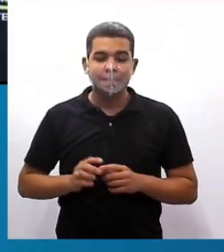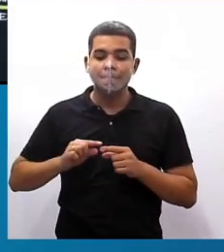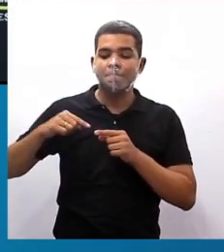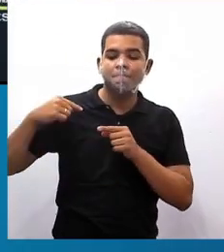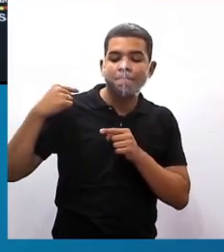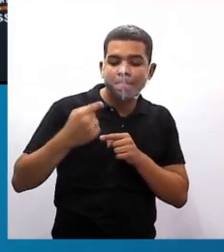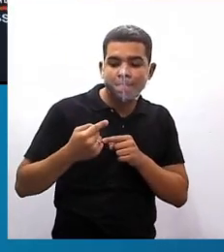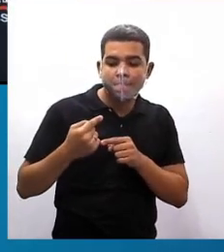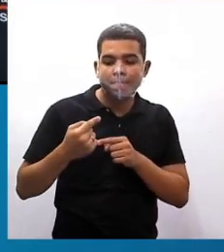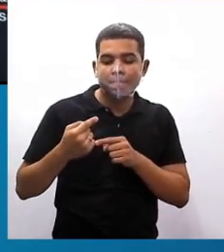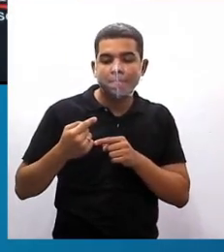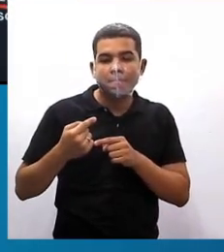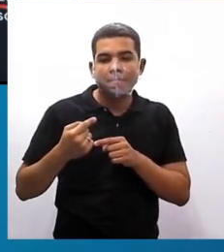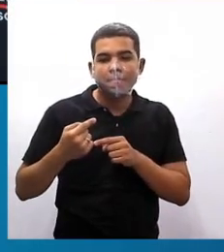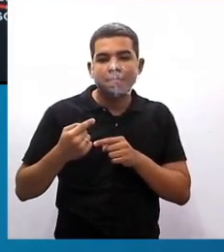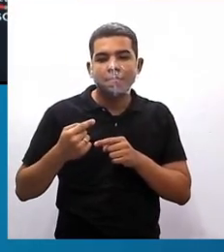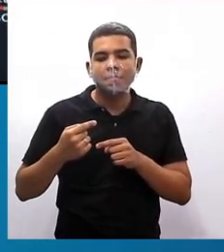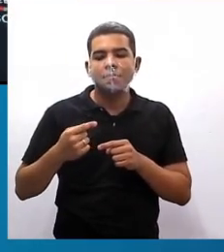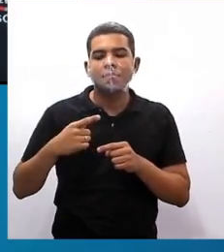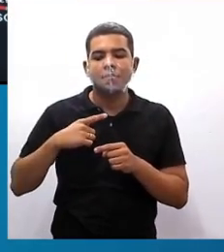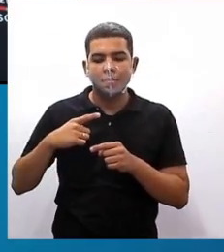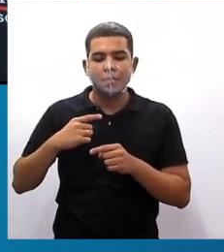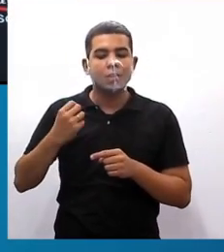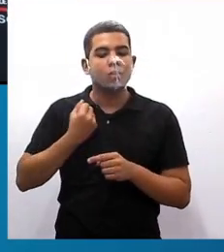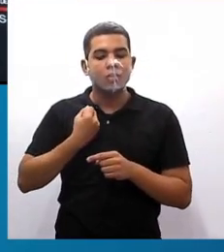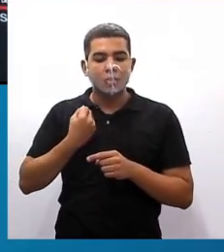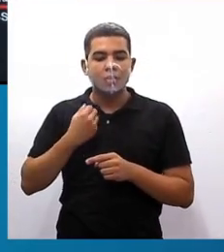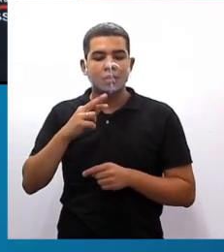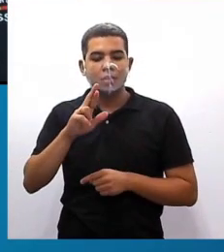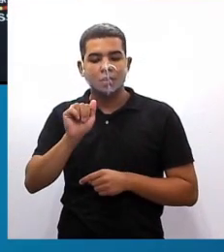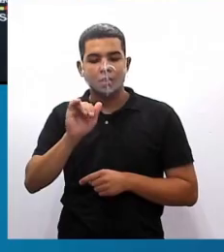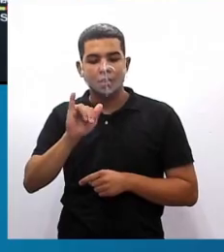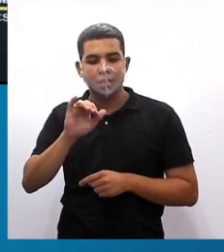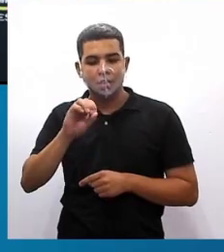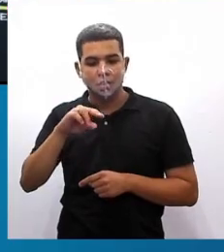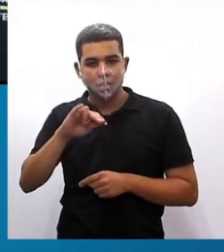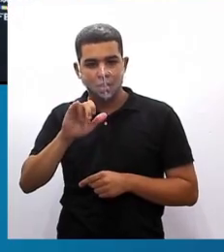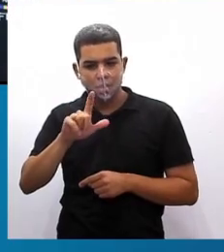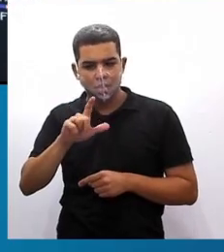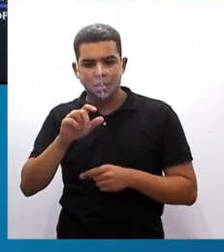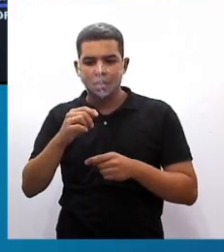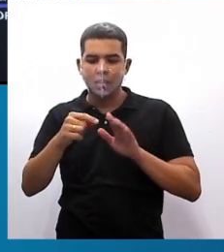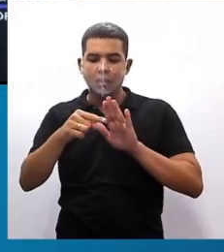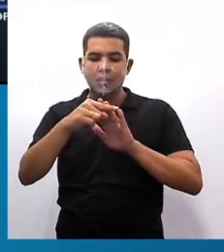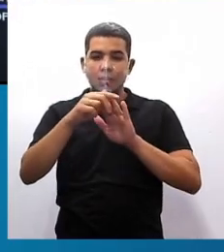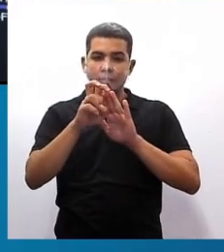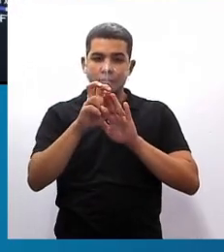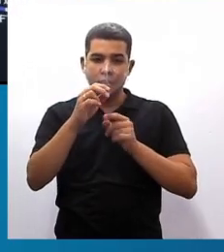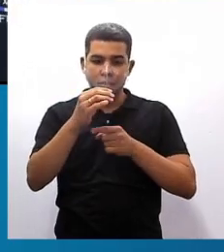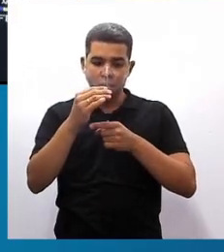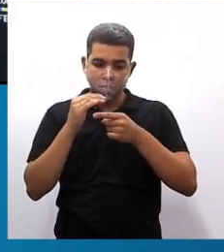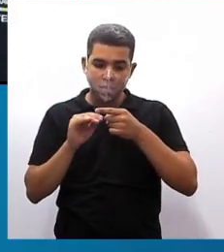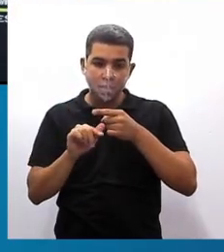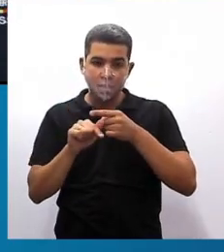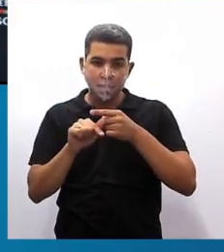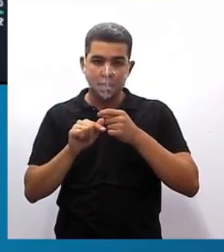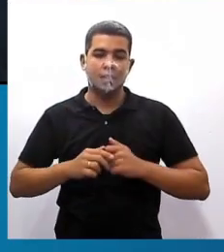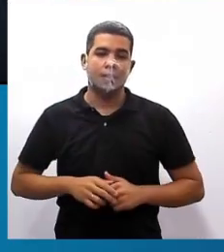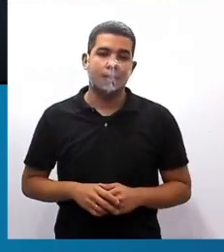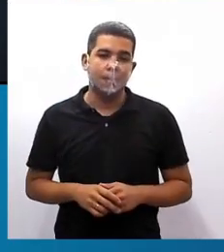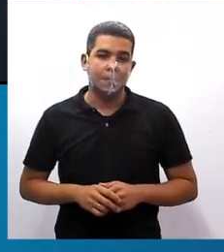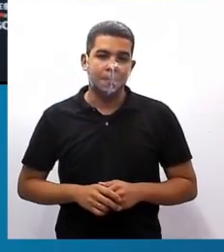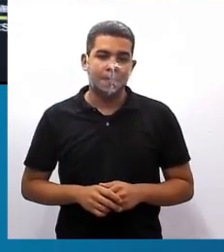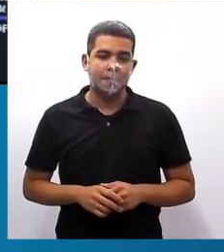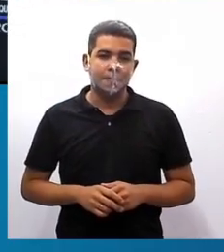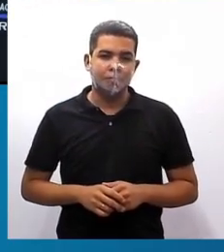número é um número racional, uma fração, menos 5 sobre 7. Beleza?